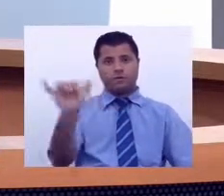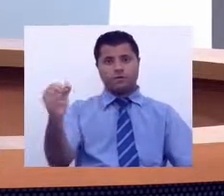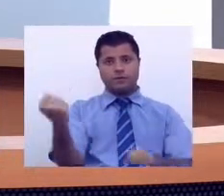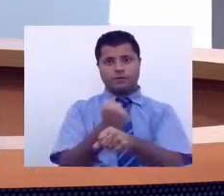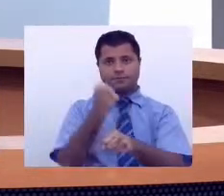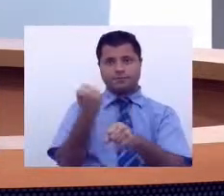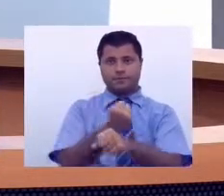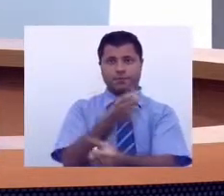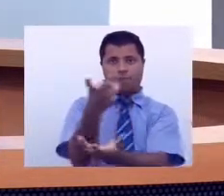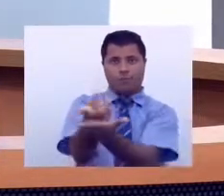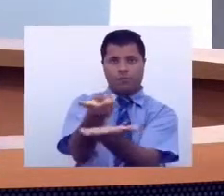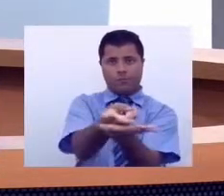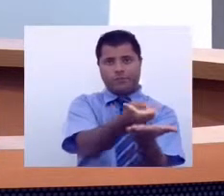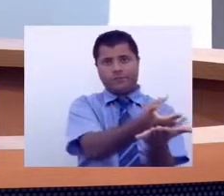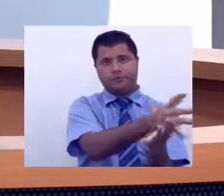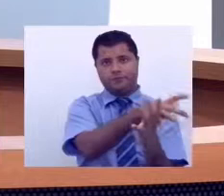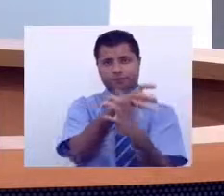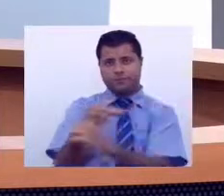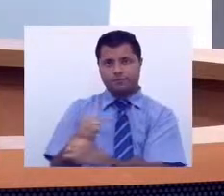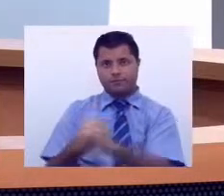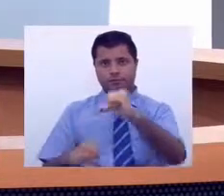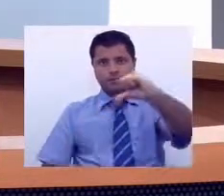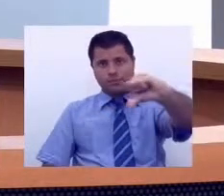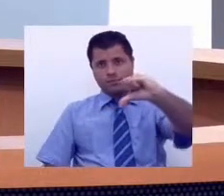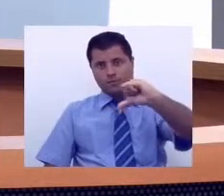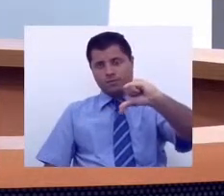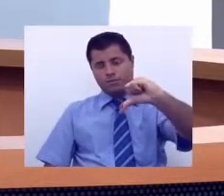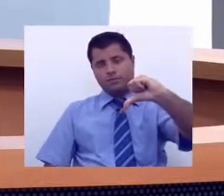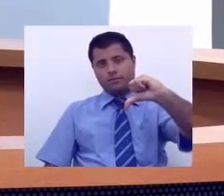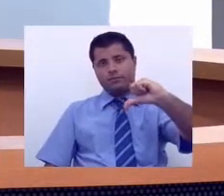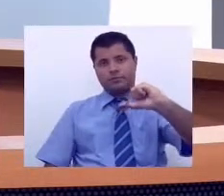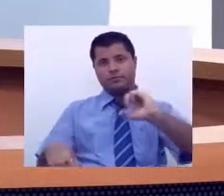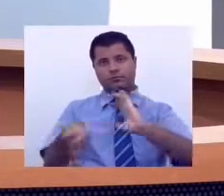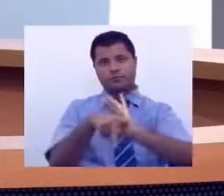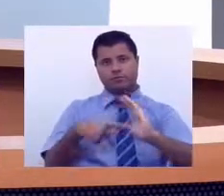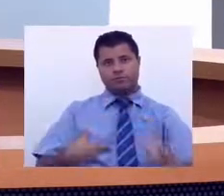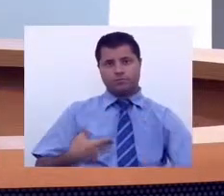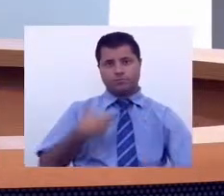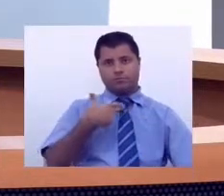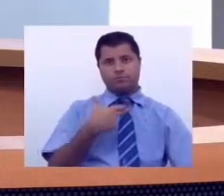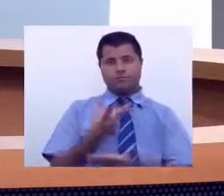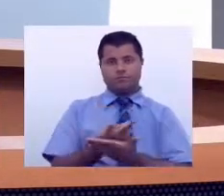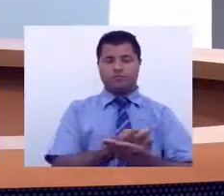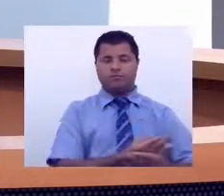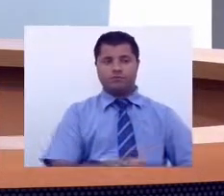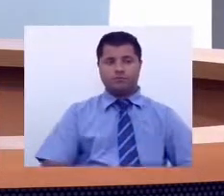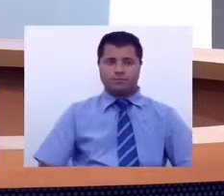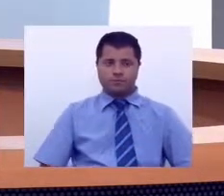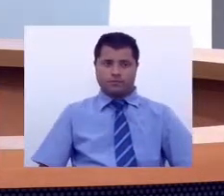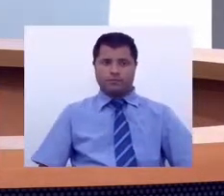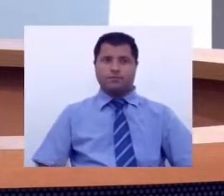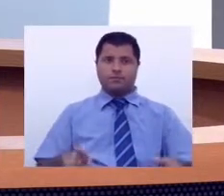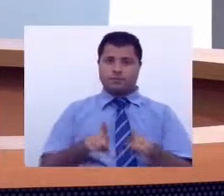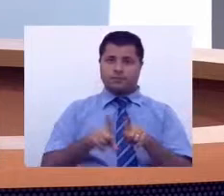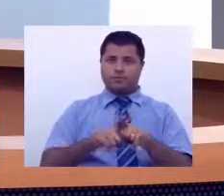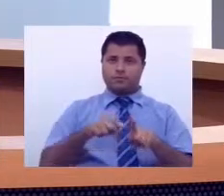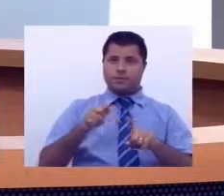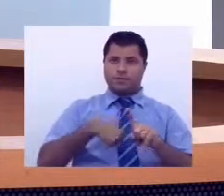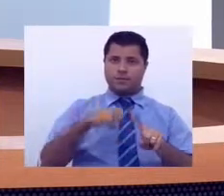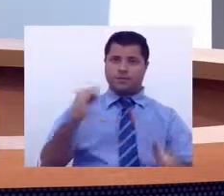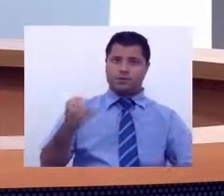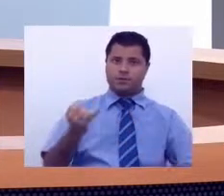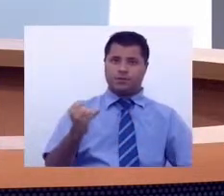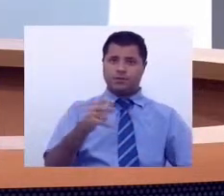leitos cirúrgicos para o Hospital Estela Maris. Também a partir de janeiro, vai ser vão mandar, o Estado vai mandar